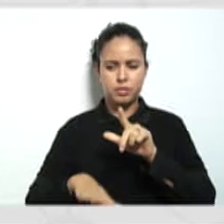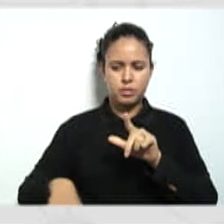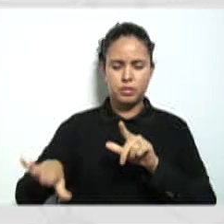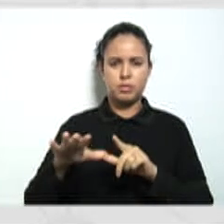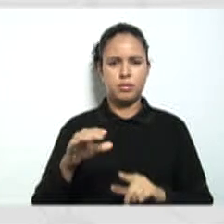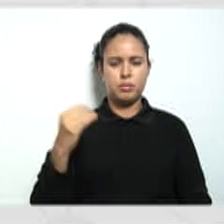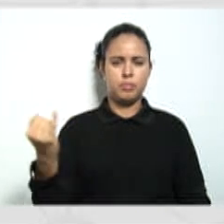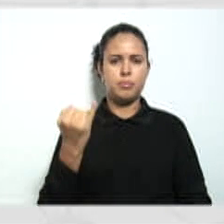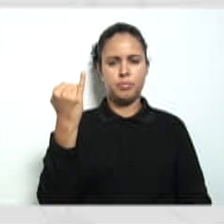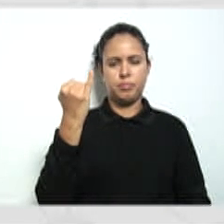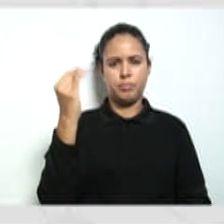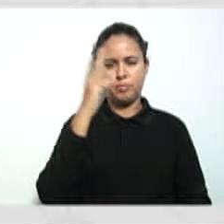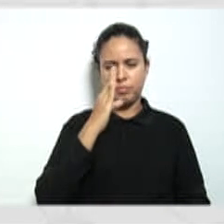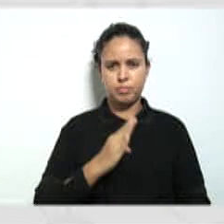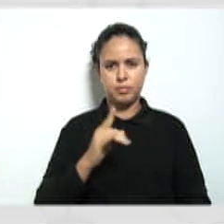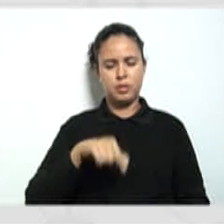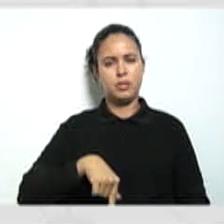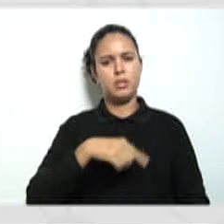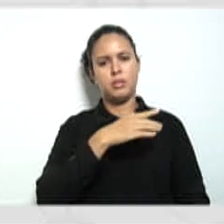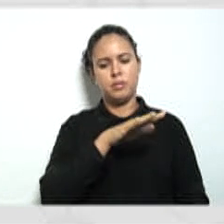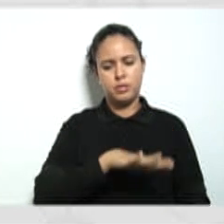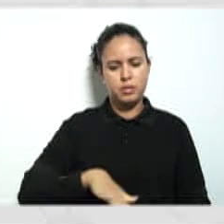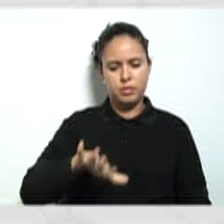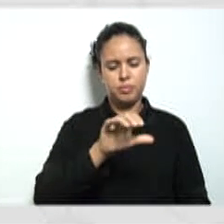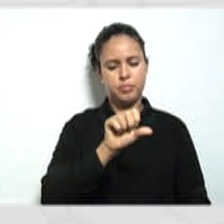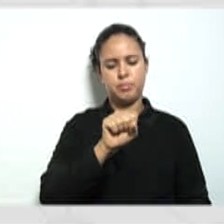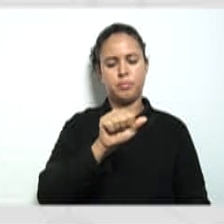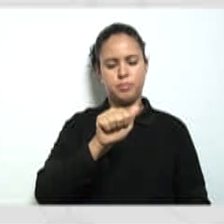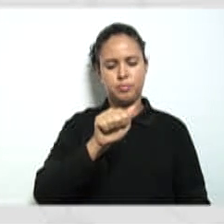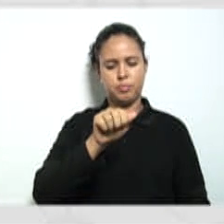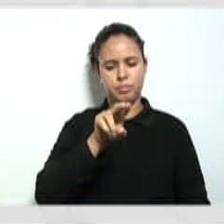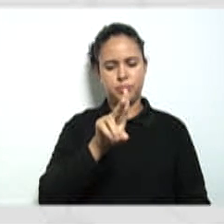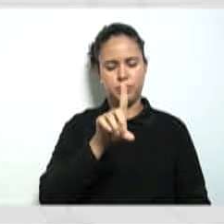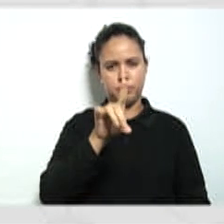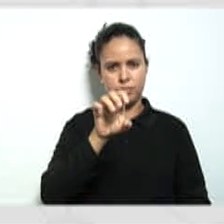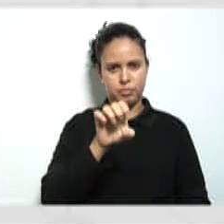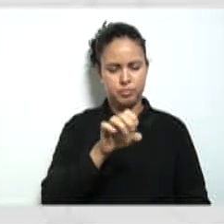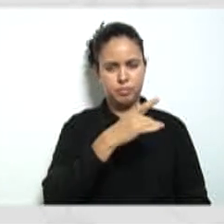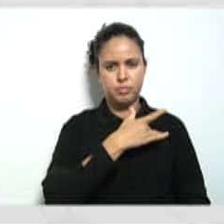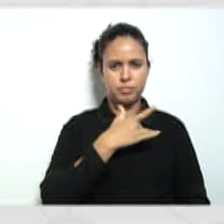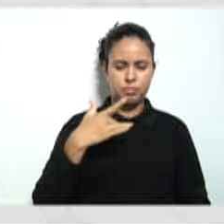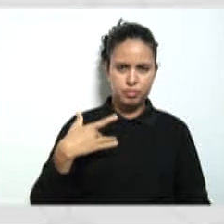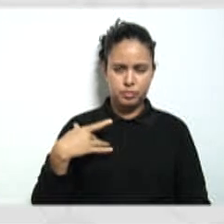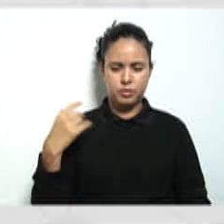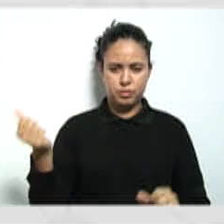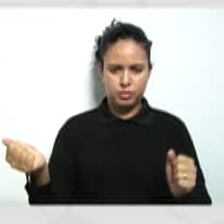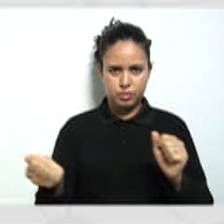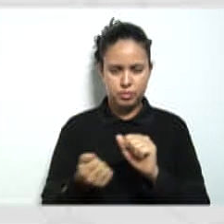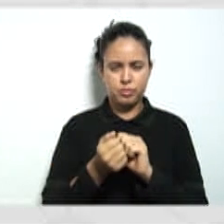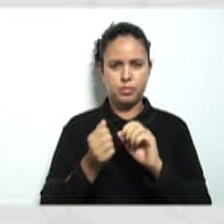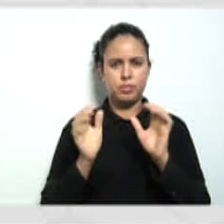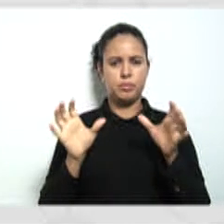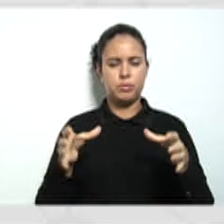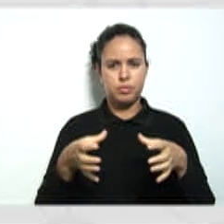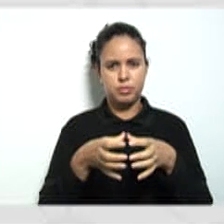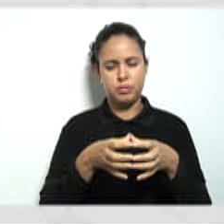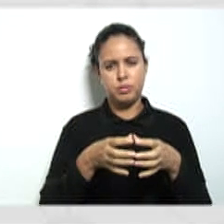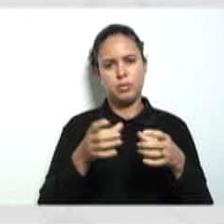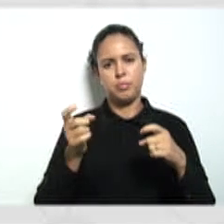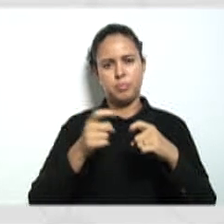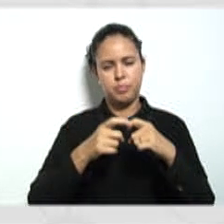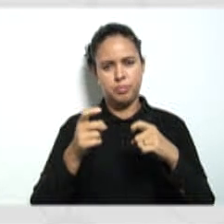Brasil, o ramo da saúde. O ramo da saúde, ele junta principalmente médicos ou dentistas que vão prestar atendimento à